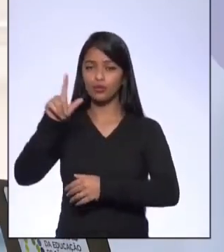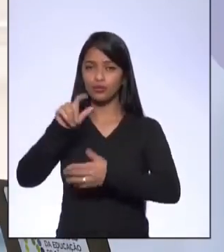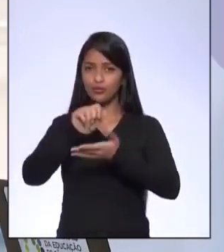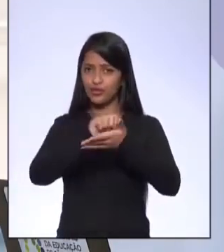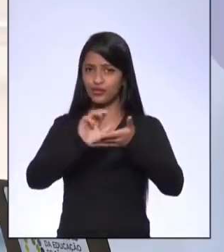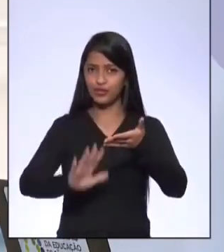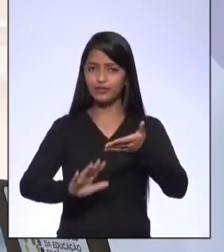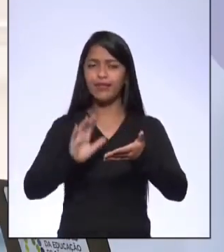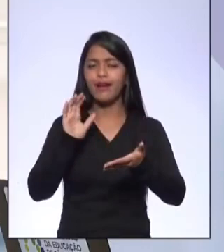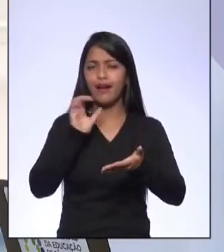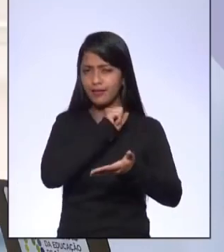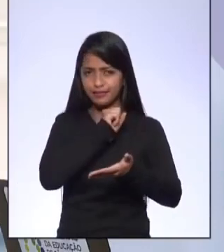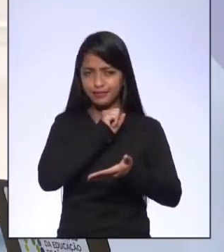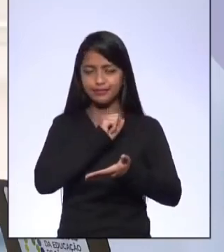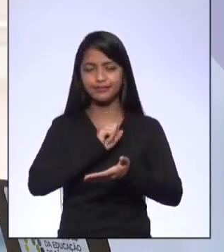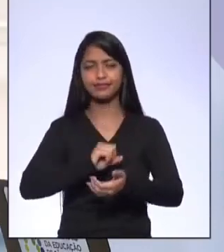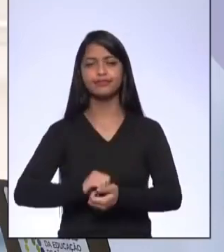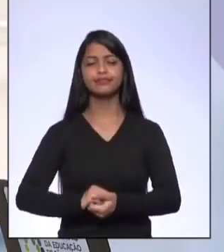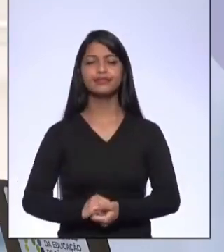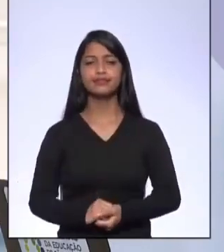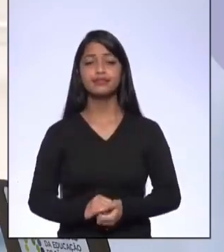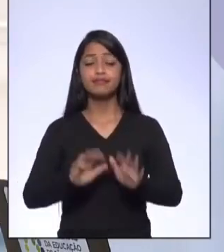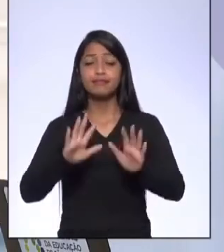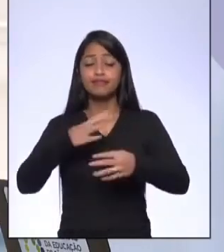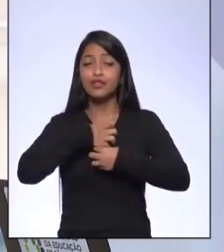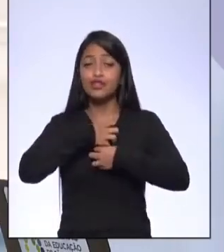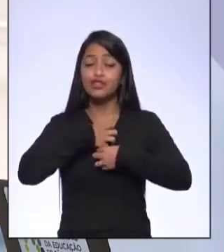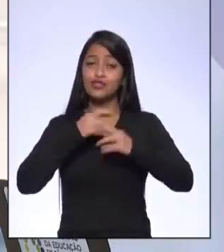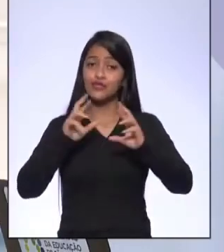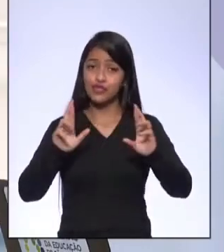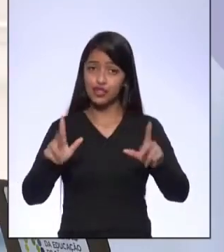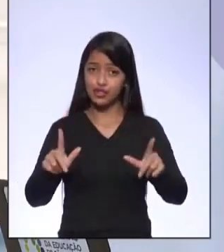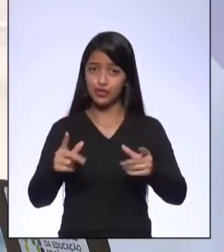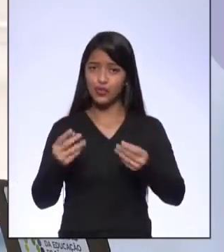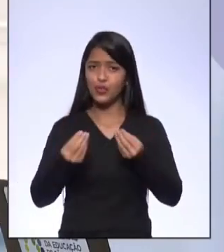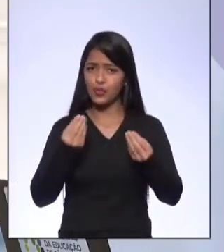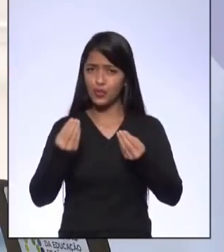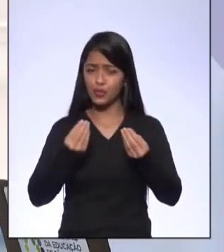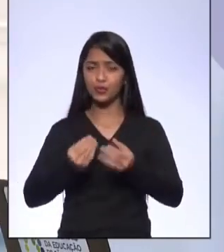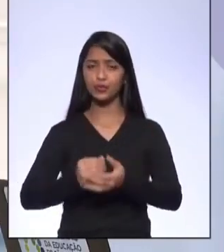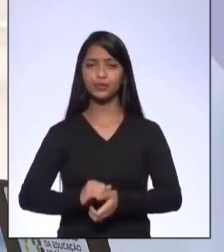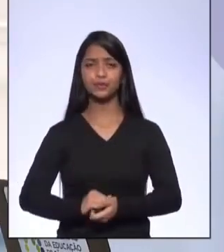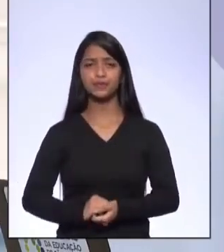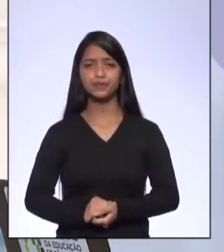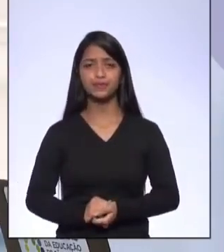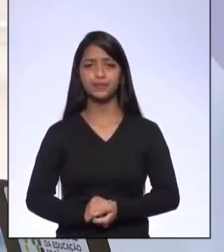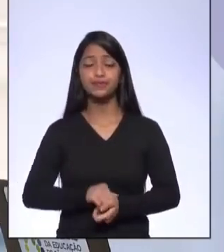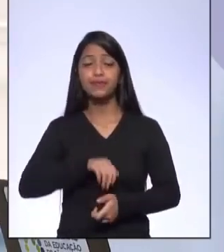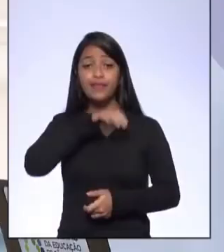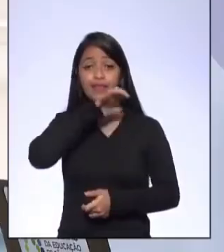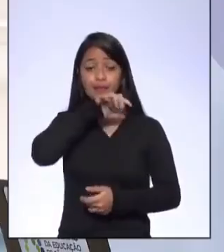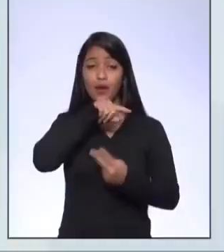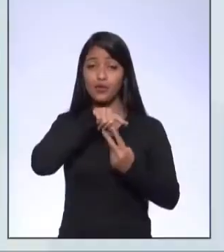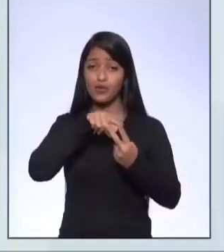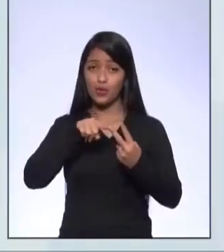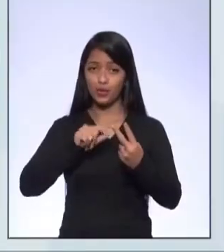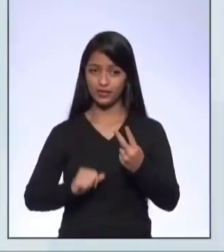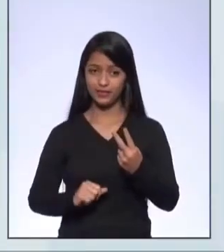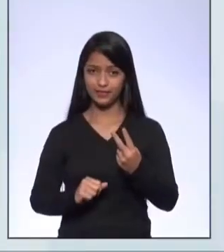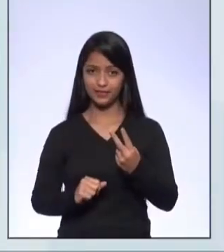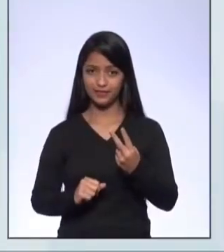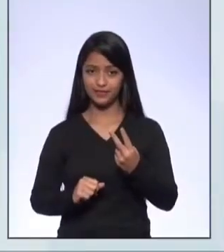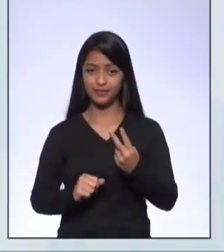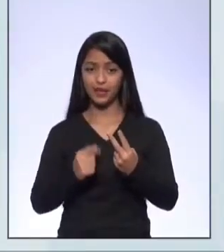também rapidinho de fazer, só que vai ser um pouquinho diferente. A gente vai ter aí dois animais e duas coisas, vamos colocar na tela,